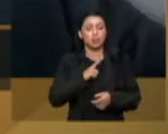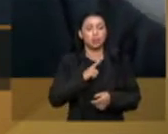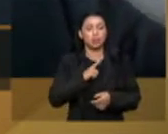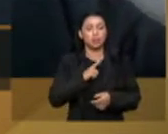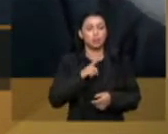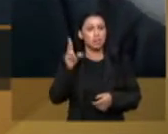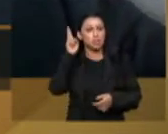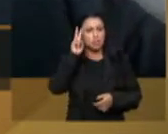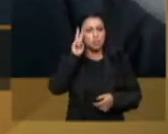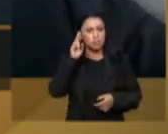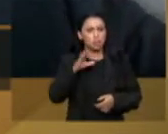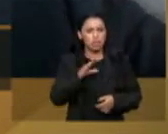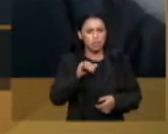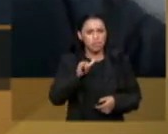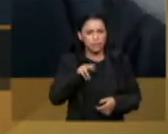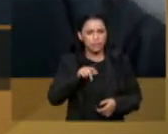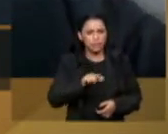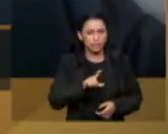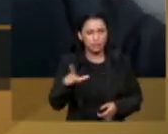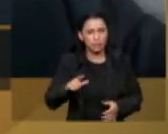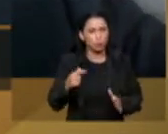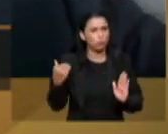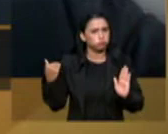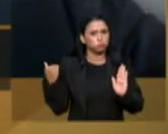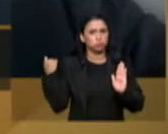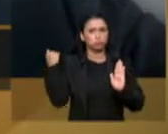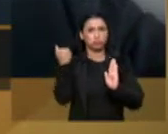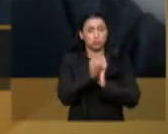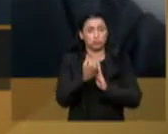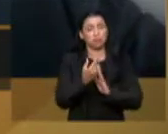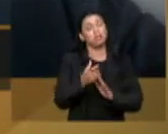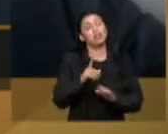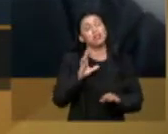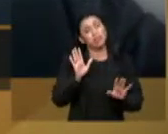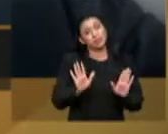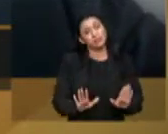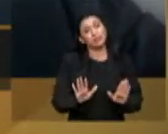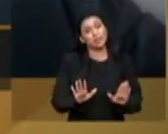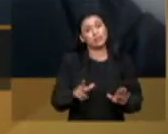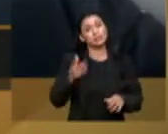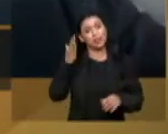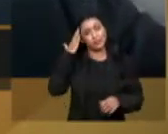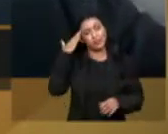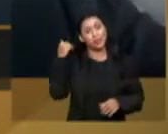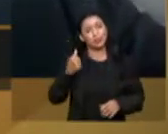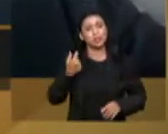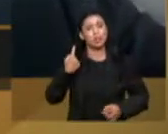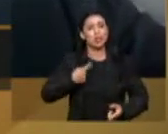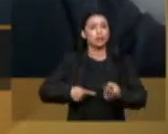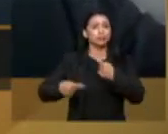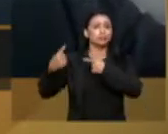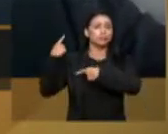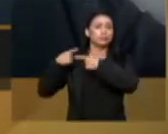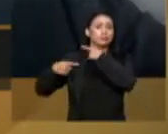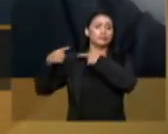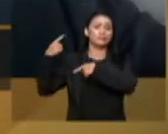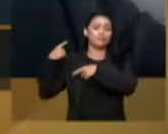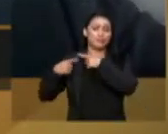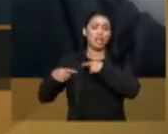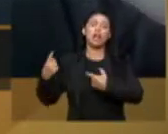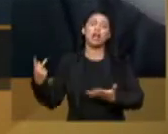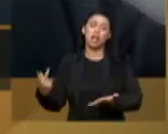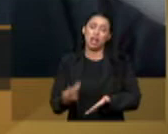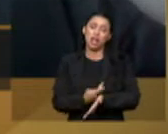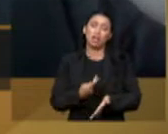história civilizatória. Ao mesmo tempo, os retrocessos acontecem a qualquer momento na